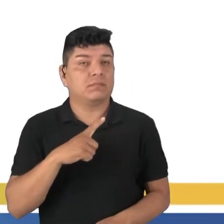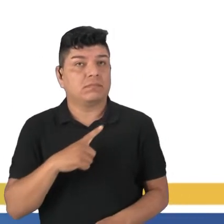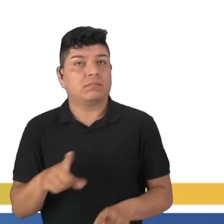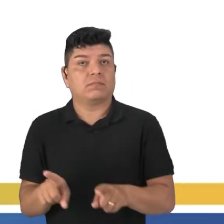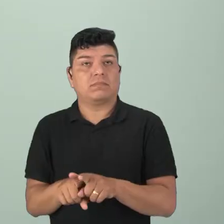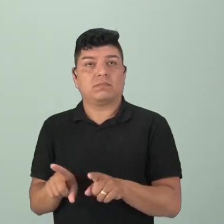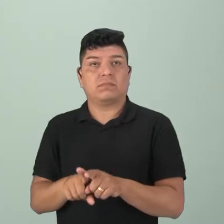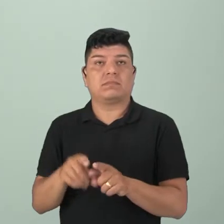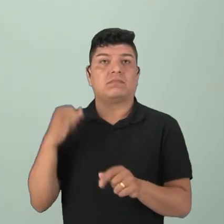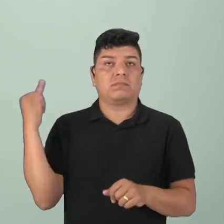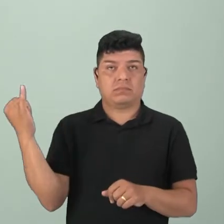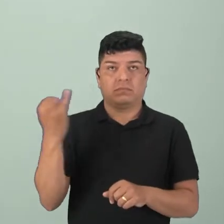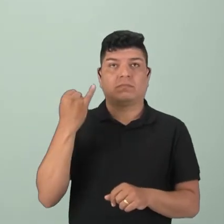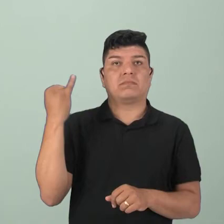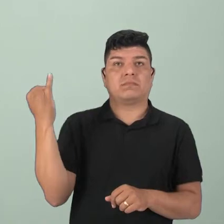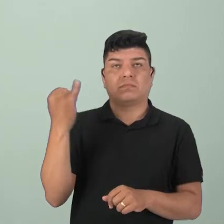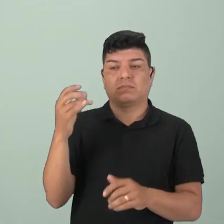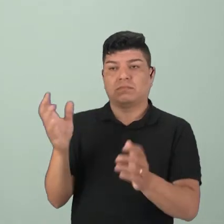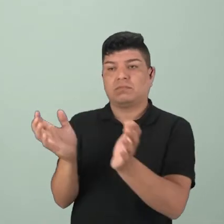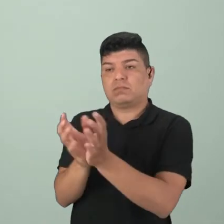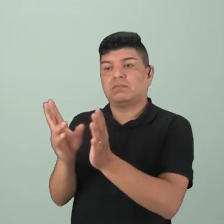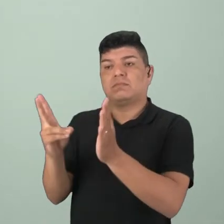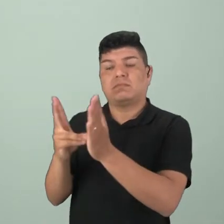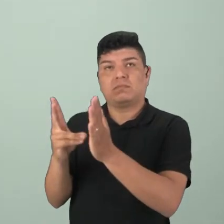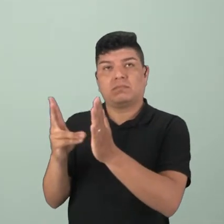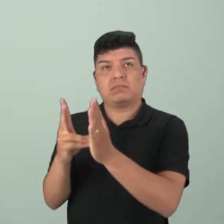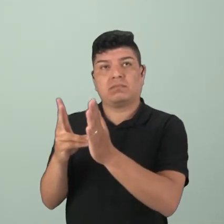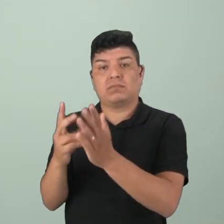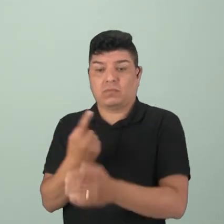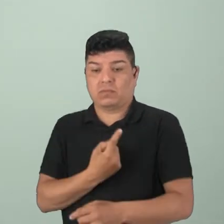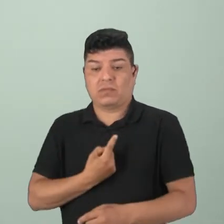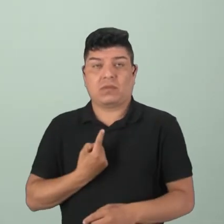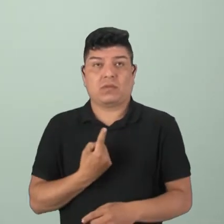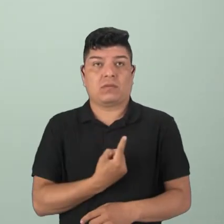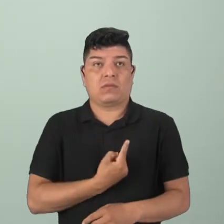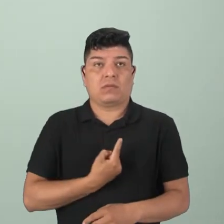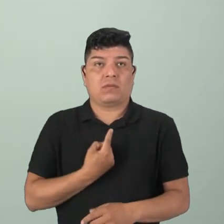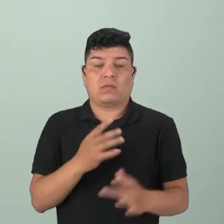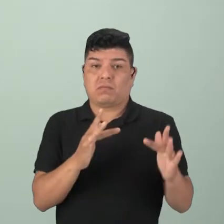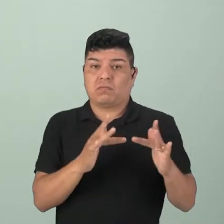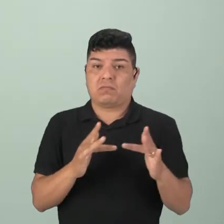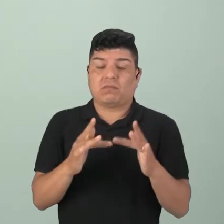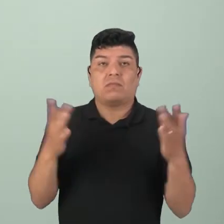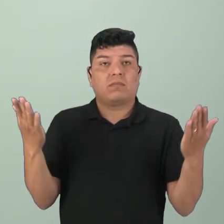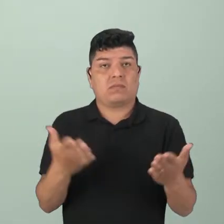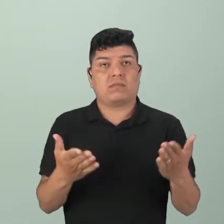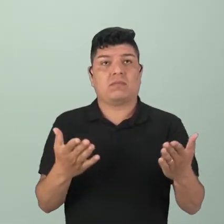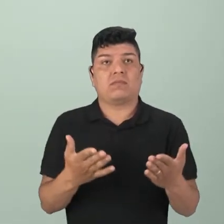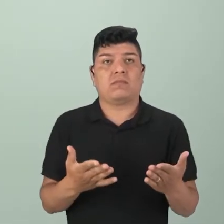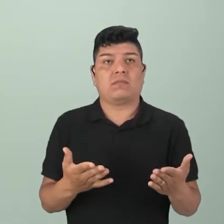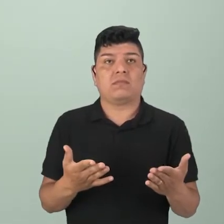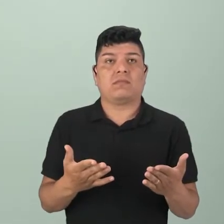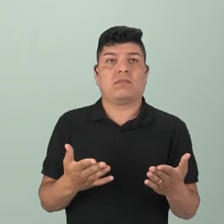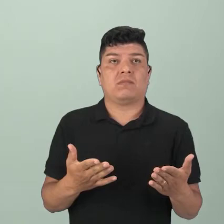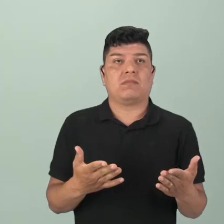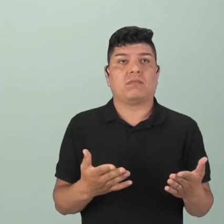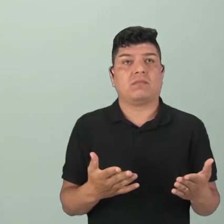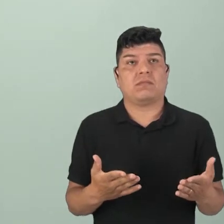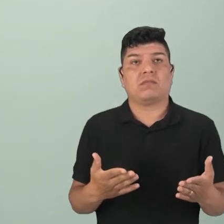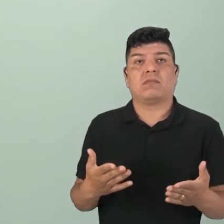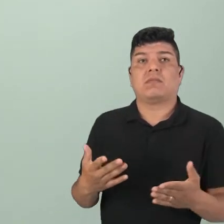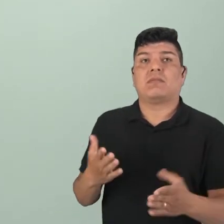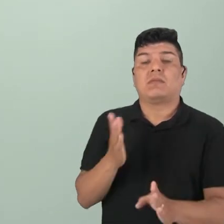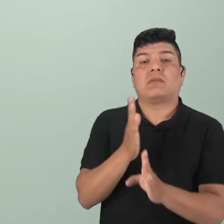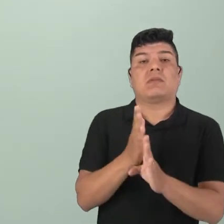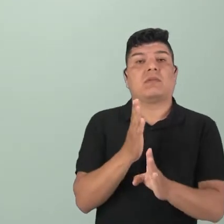questão muito importante, que são os povos indígenas isolados, né, e de contato recente. Esse contato recente, ele vem